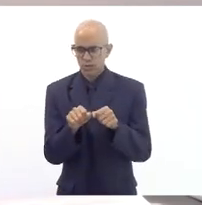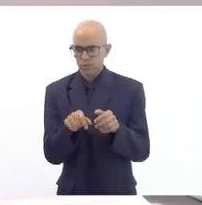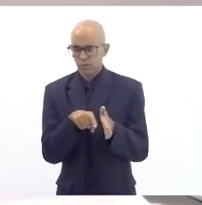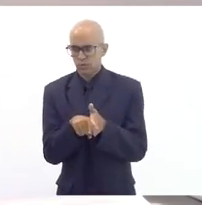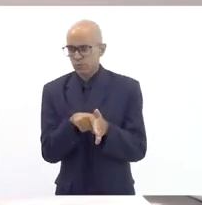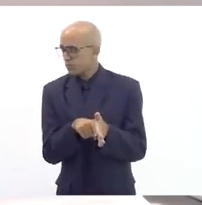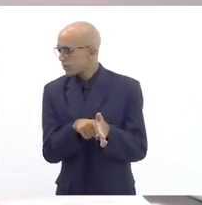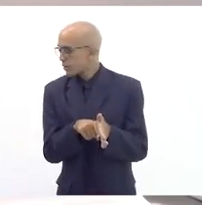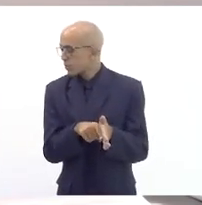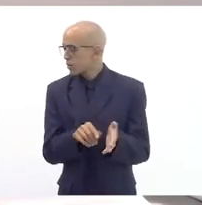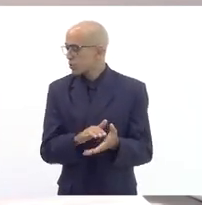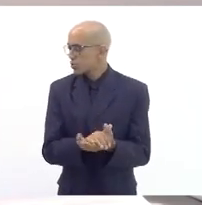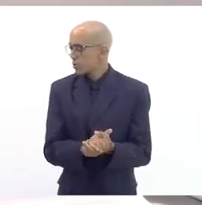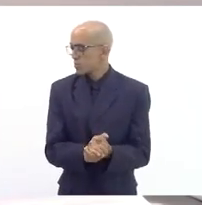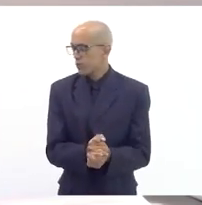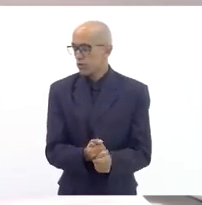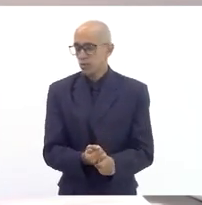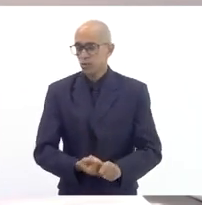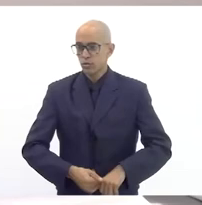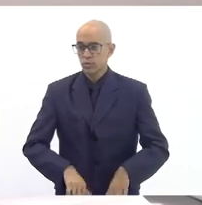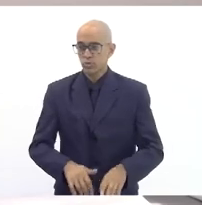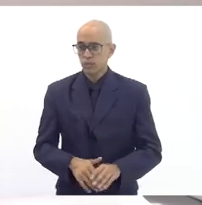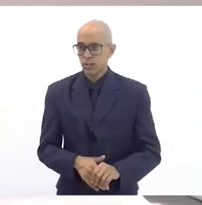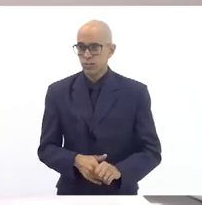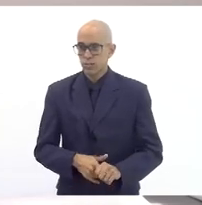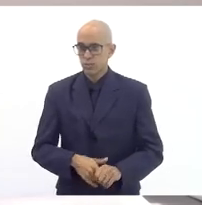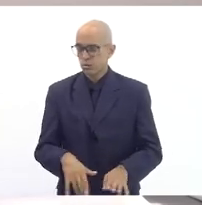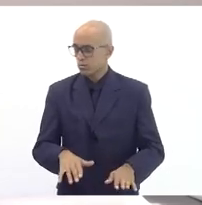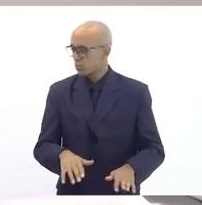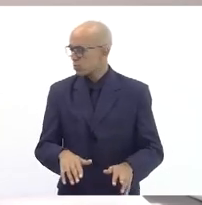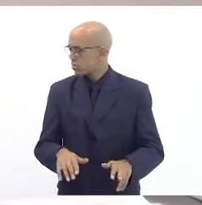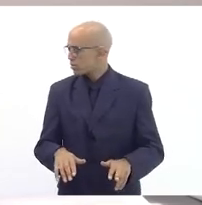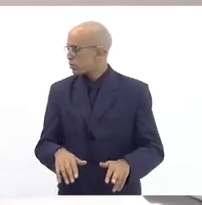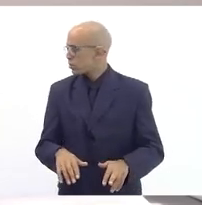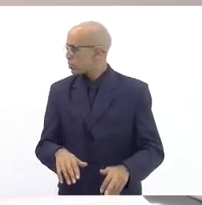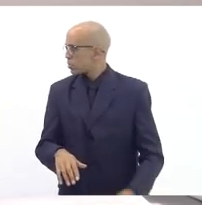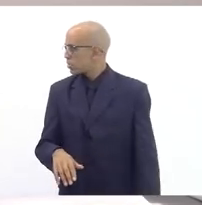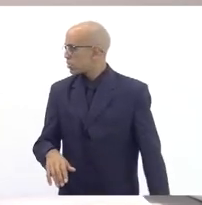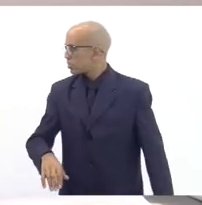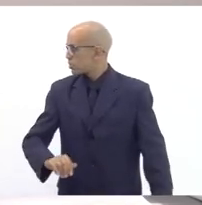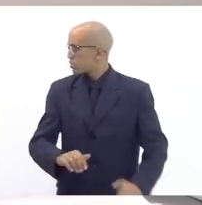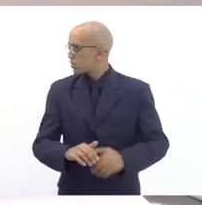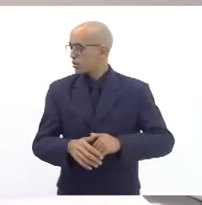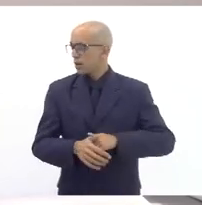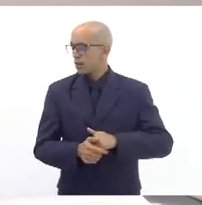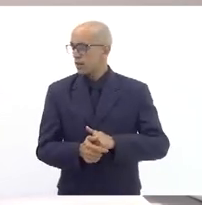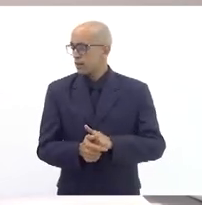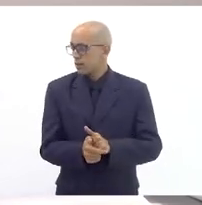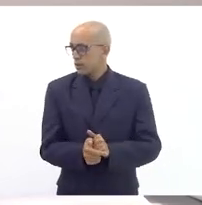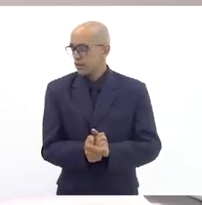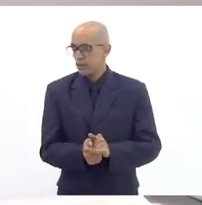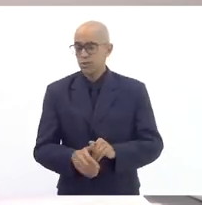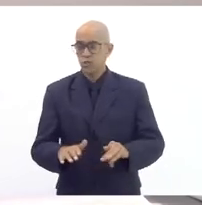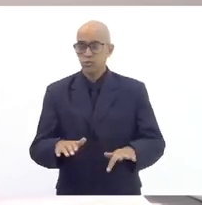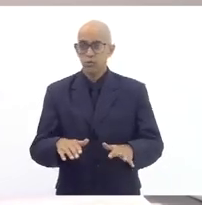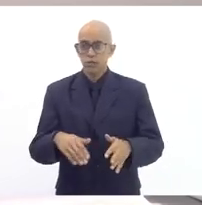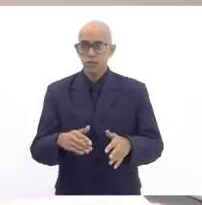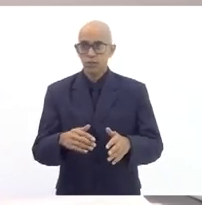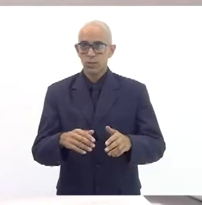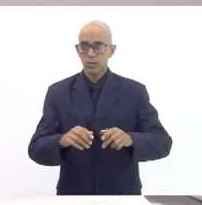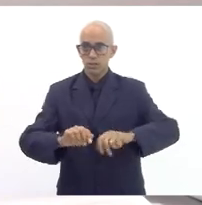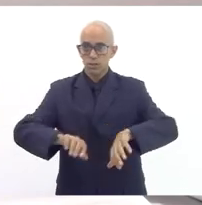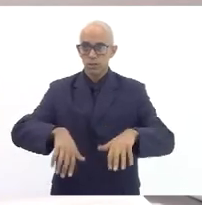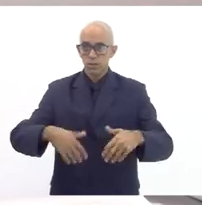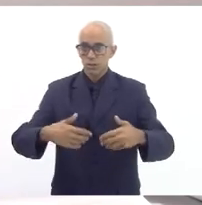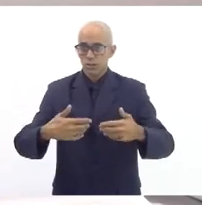amarrado aqui entre os membros da CPI, nós já ajustamos isso. E, posteriormente, nós vamos marcar a próxima reunião, que o tema vai continuar o mesmo, porque